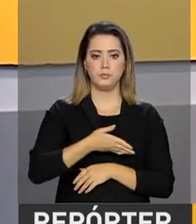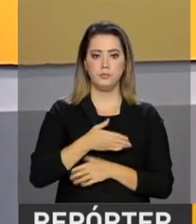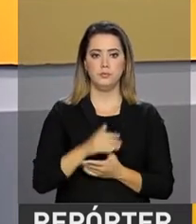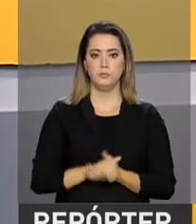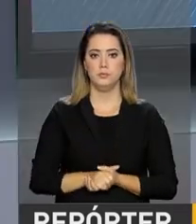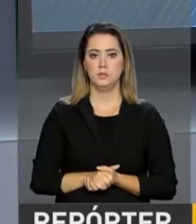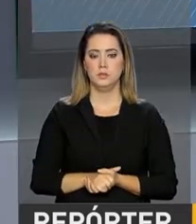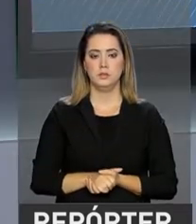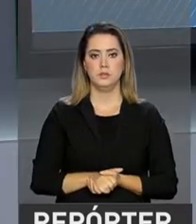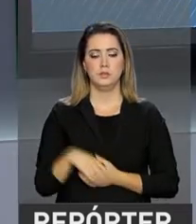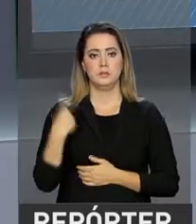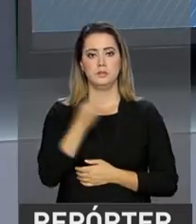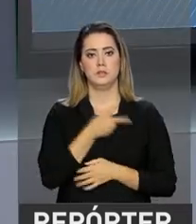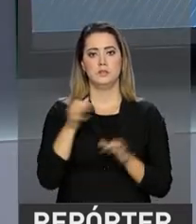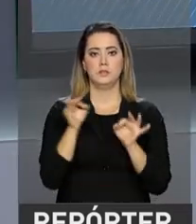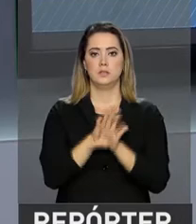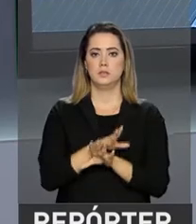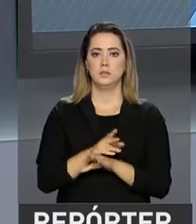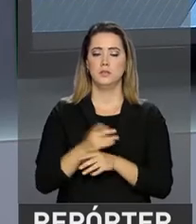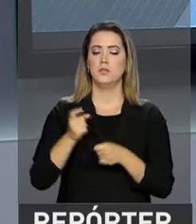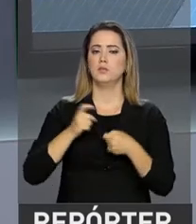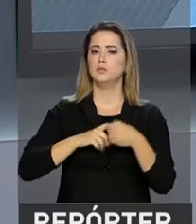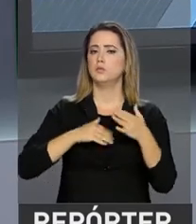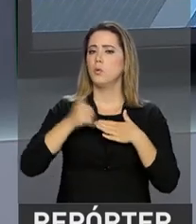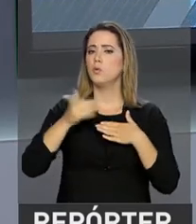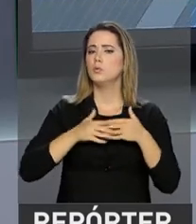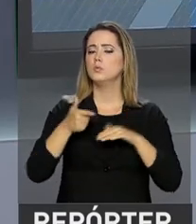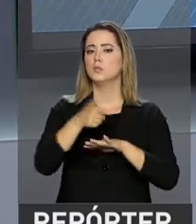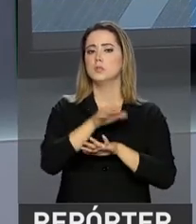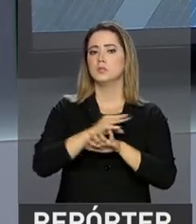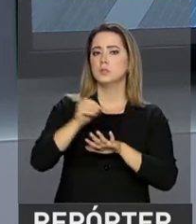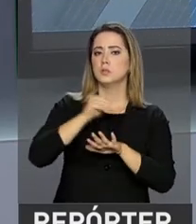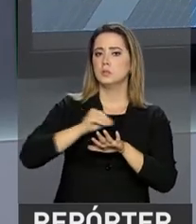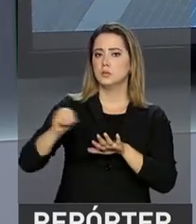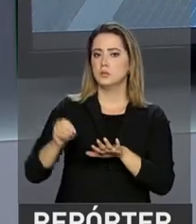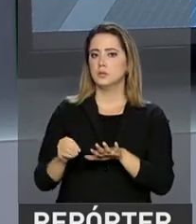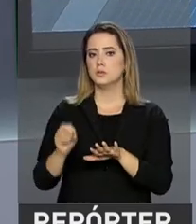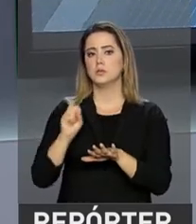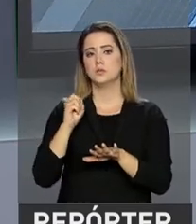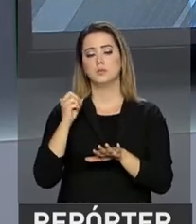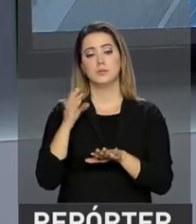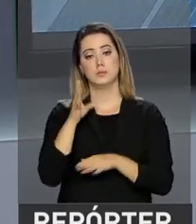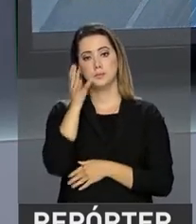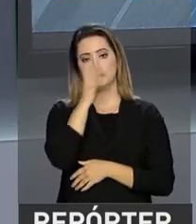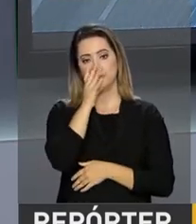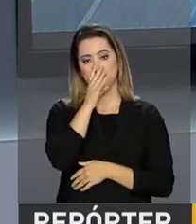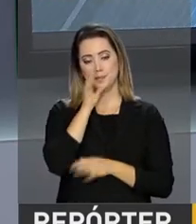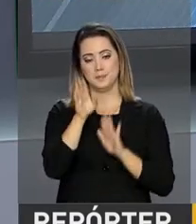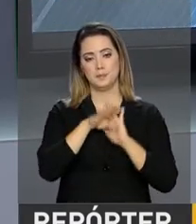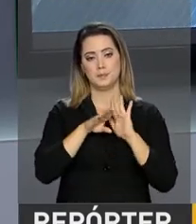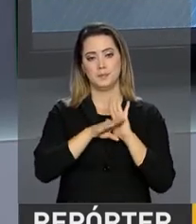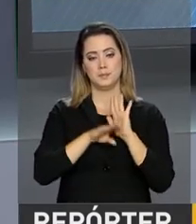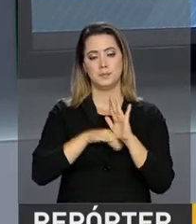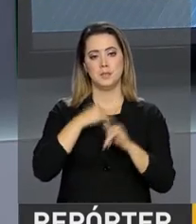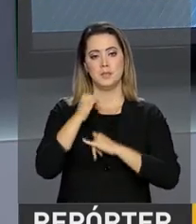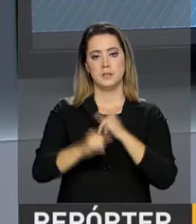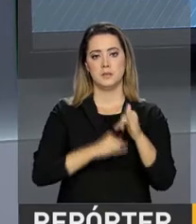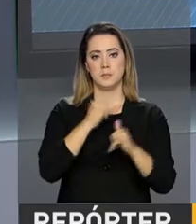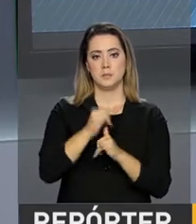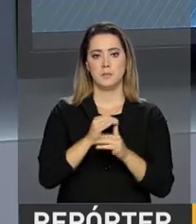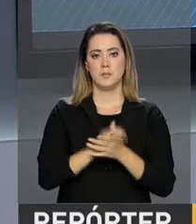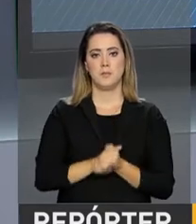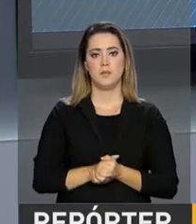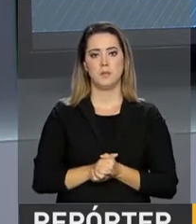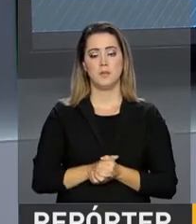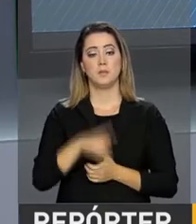tela. E nós ficamos por aqui. Voltamos a qualquer momento com outras informações. Acompanhe nossa programação também